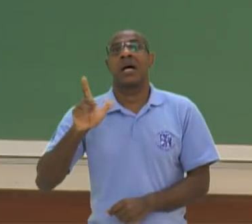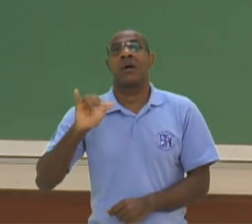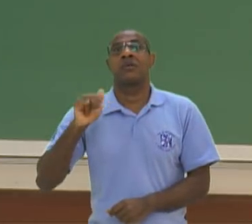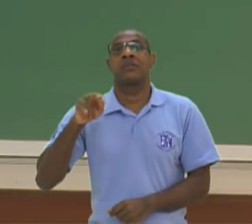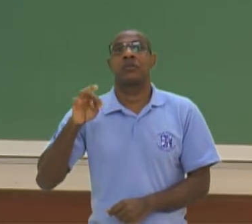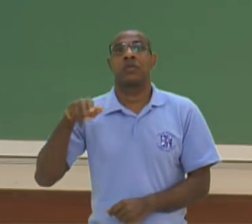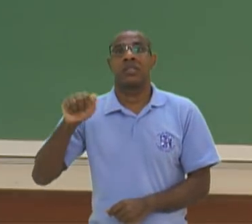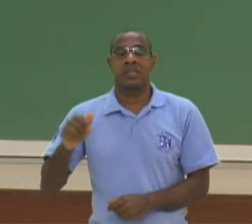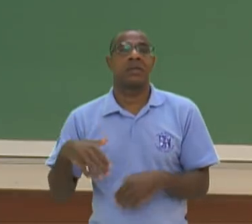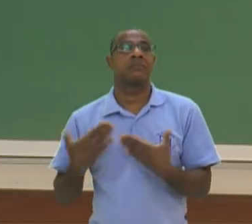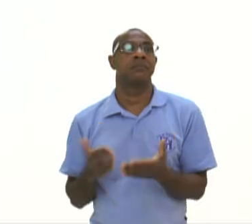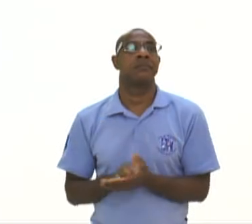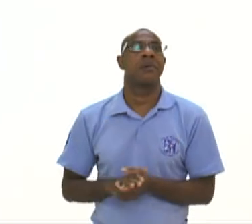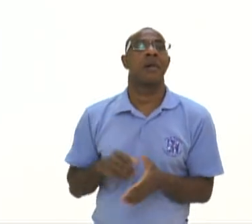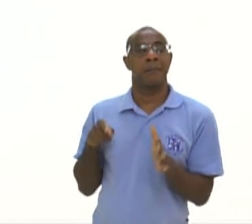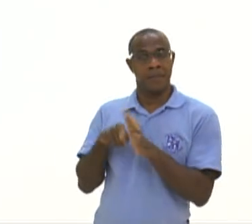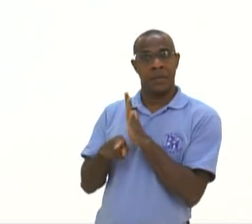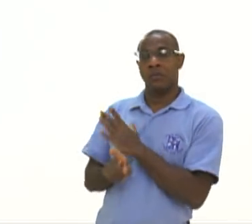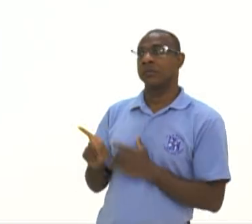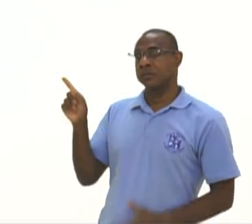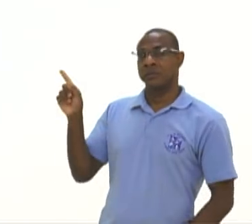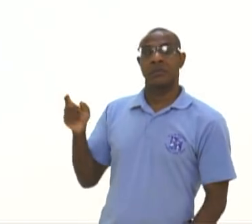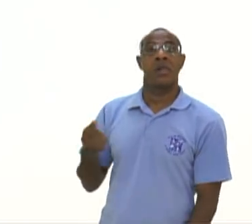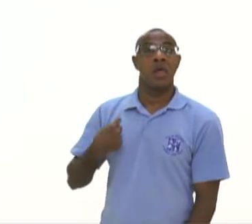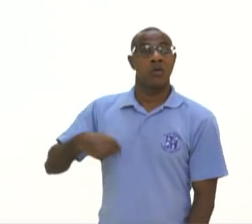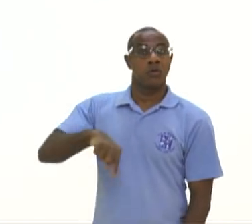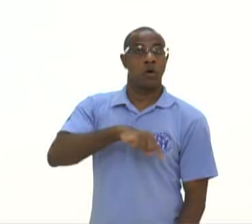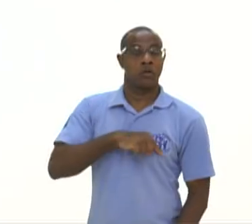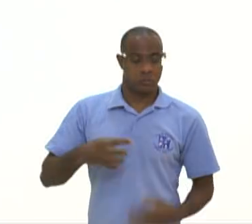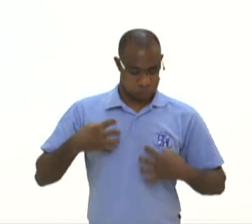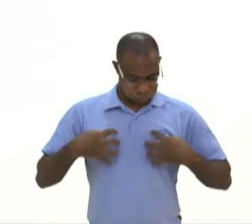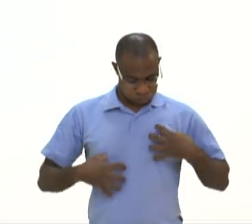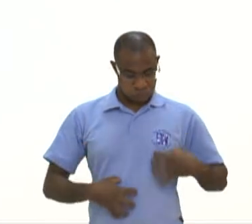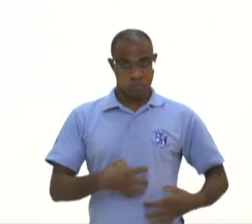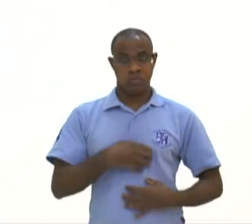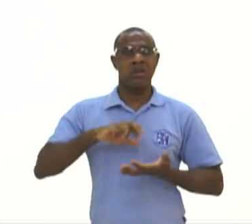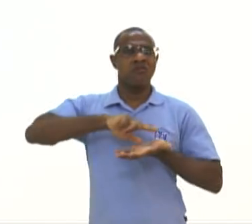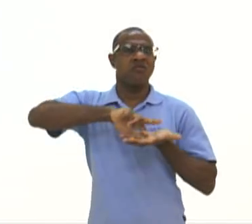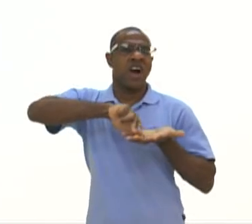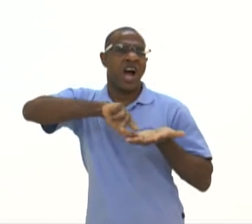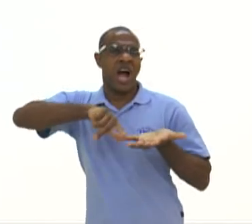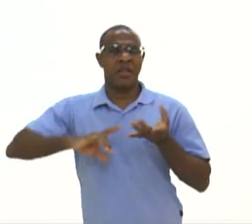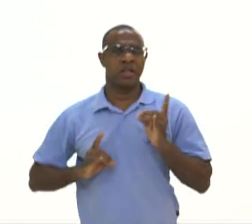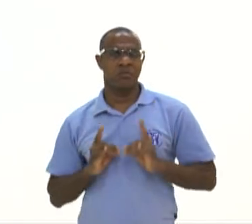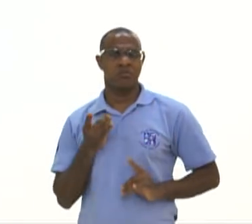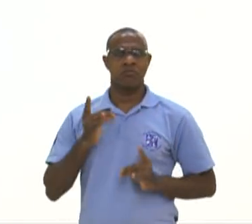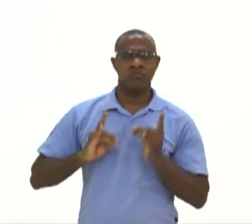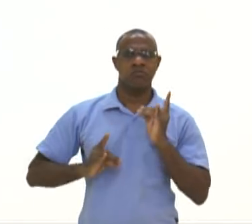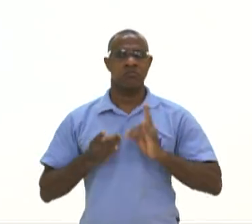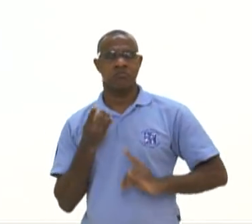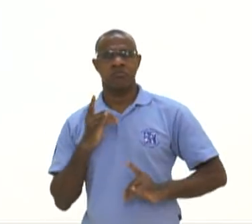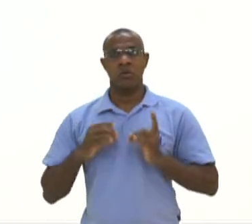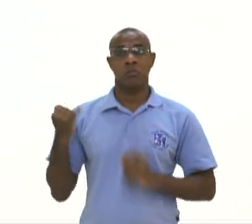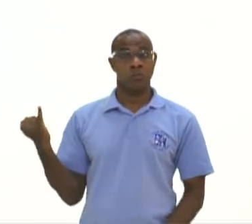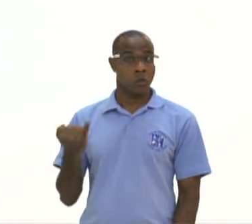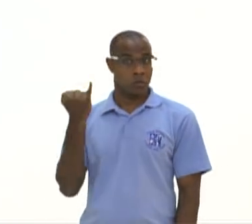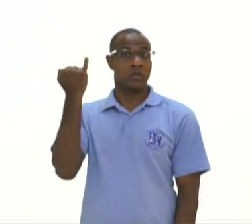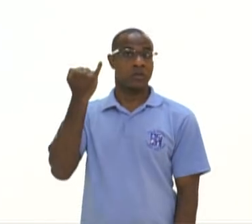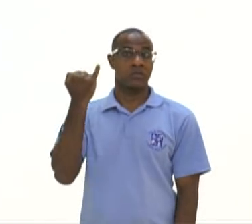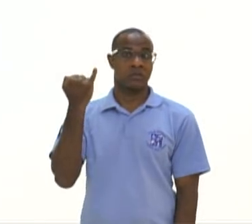esse quiz diz o seguinte: no nosso organismo existem diversos hormônios, substâncias essenciais à nossa